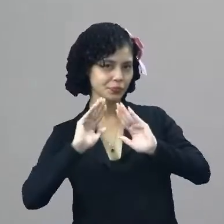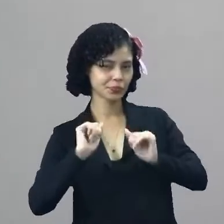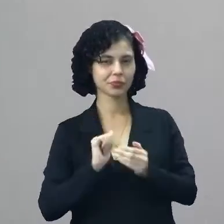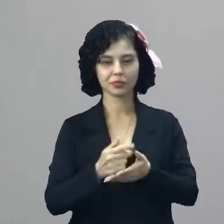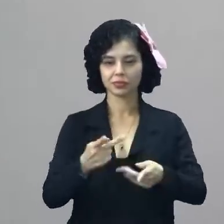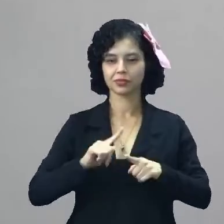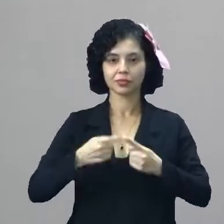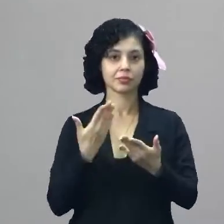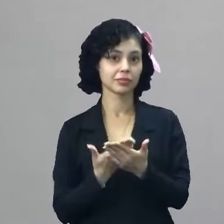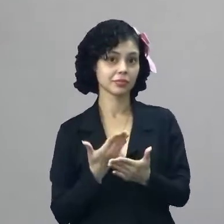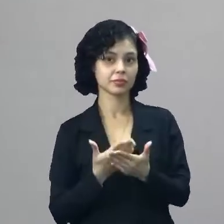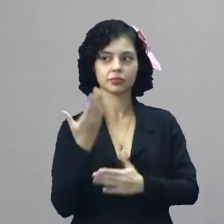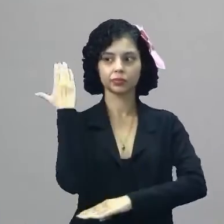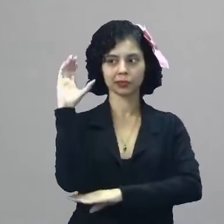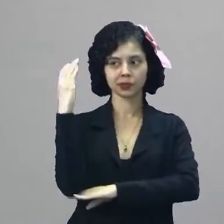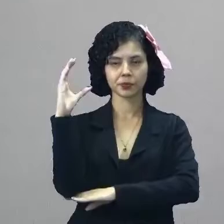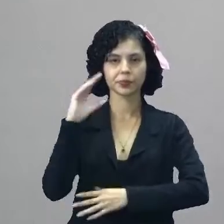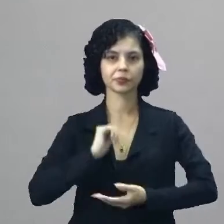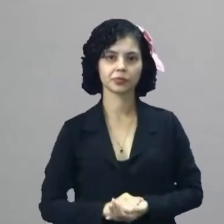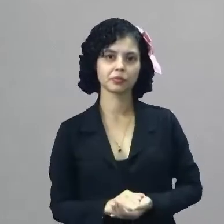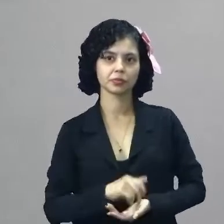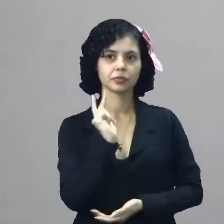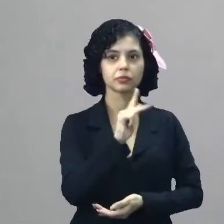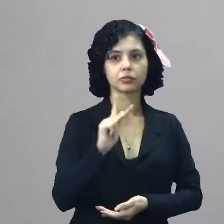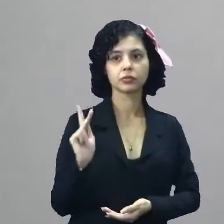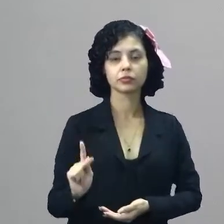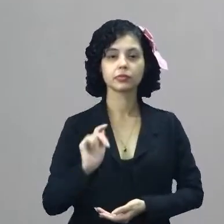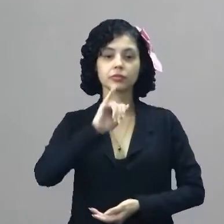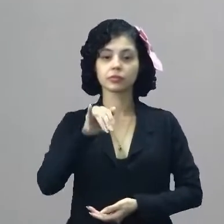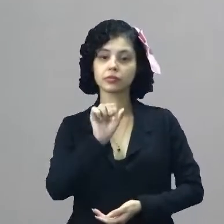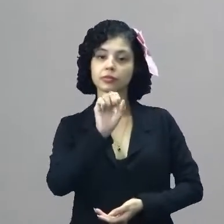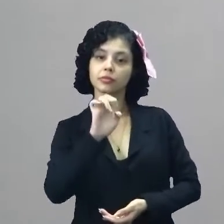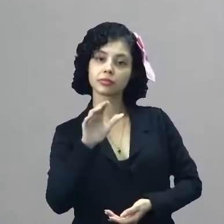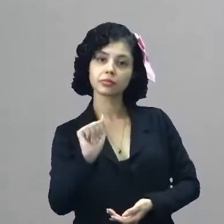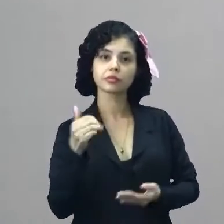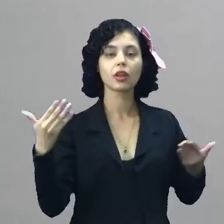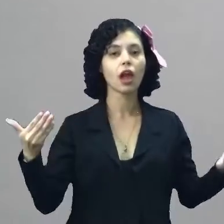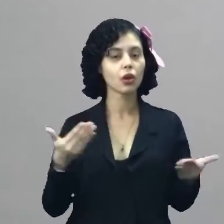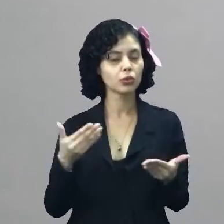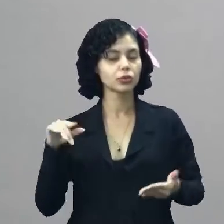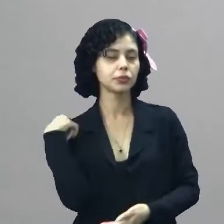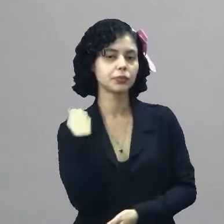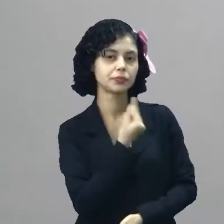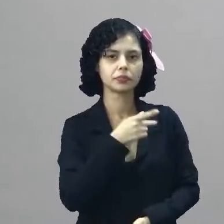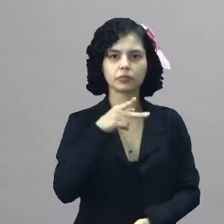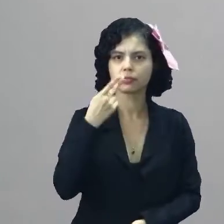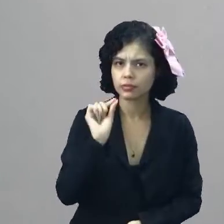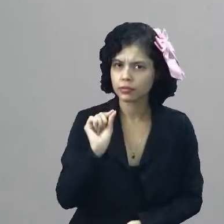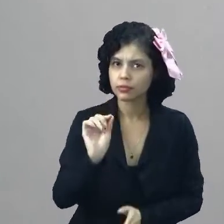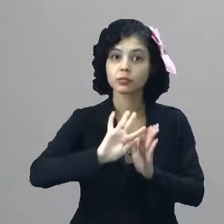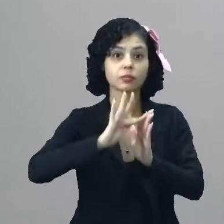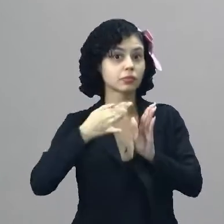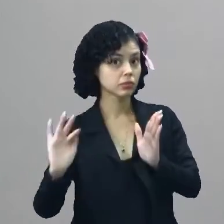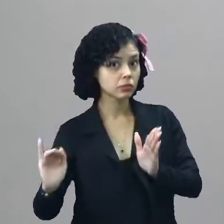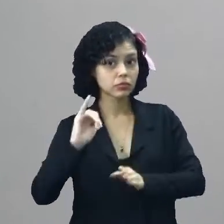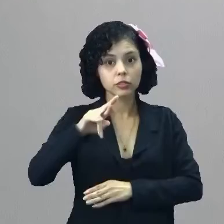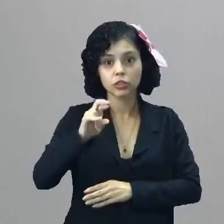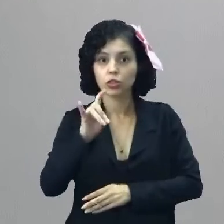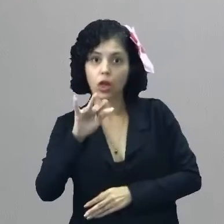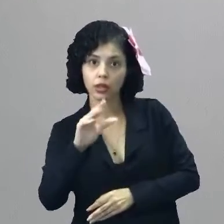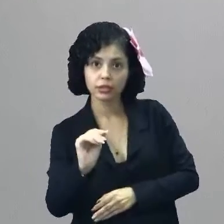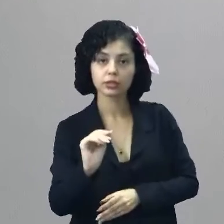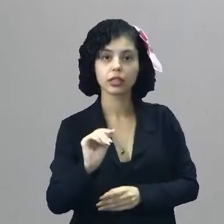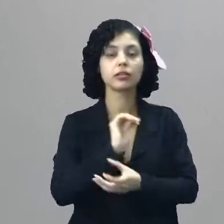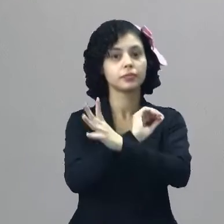Olá, bem-vindos a mais uma aula de ciências. Eu sou a professora Jéssica e na aula de hoje nós vamos falar sobre as funções inorgânicas